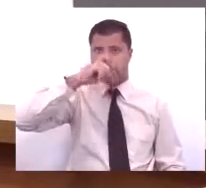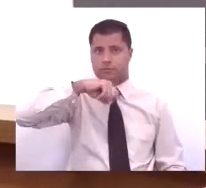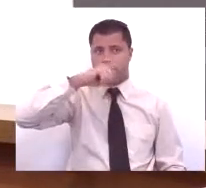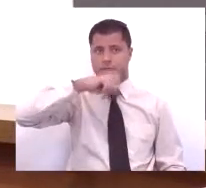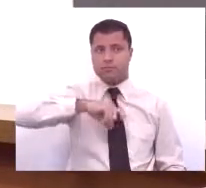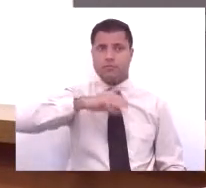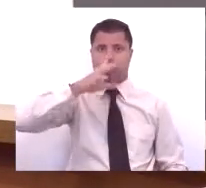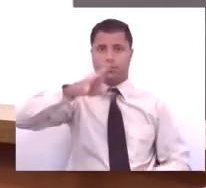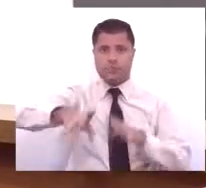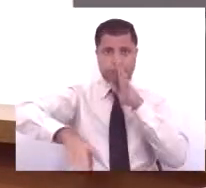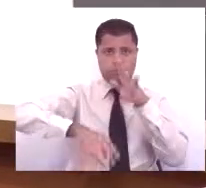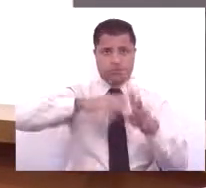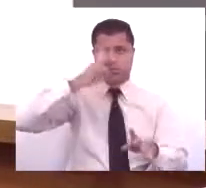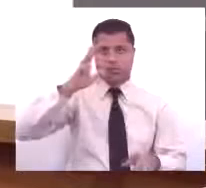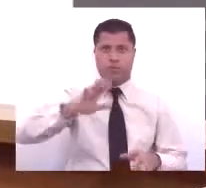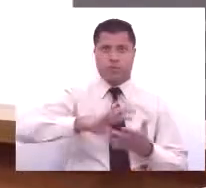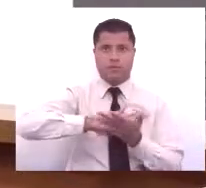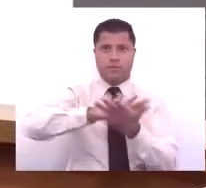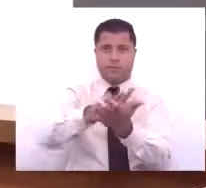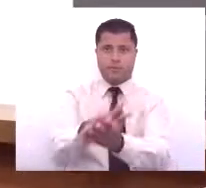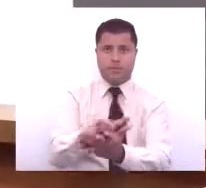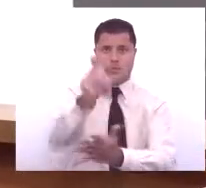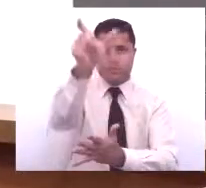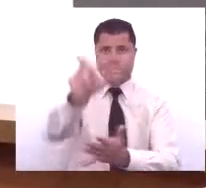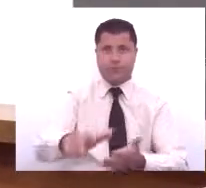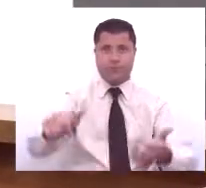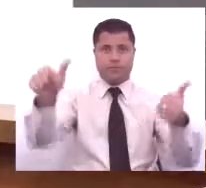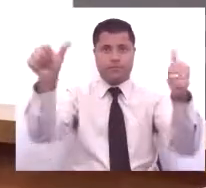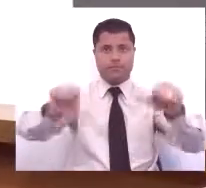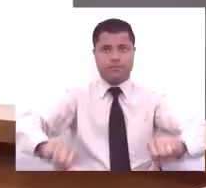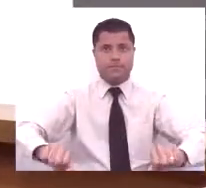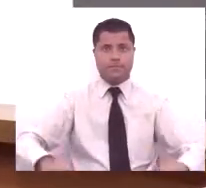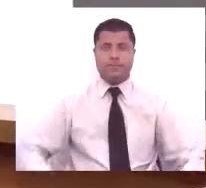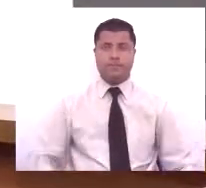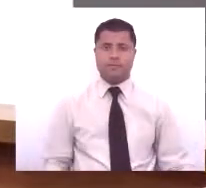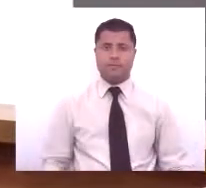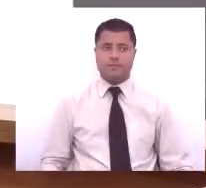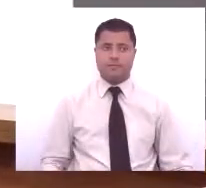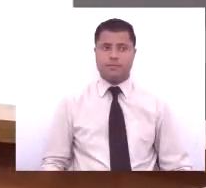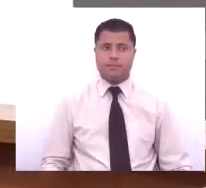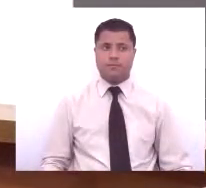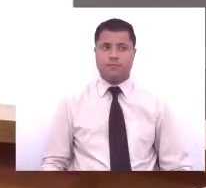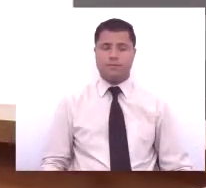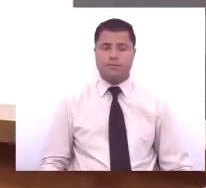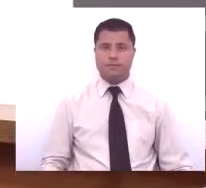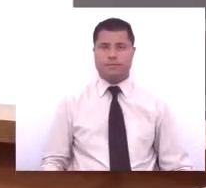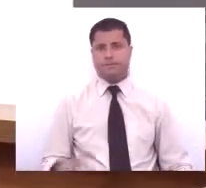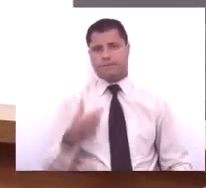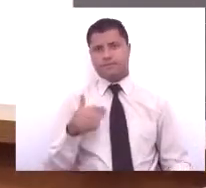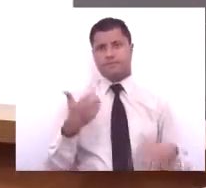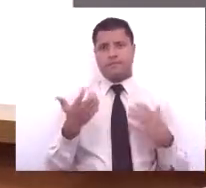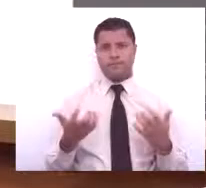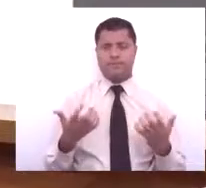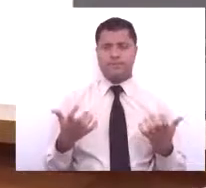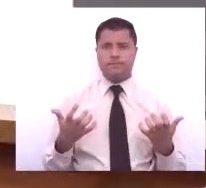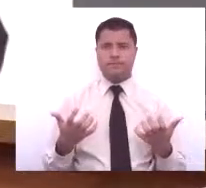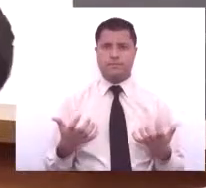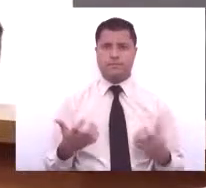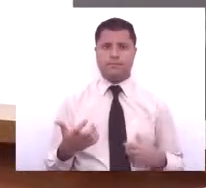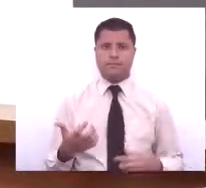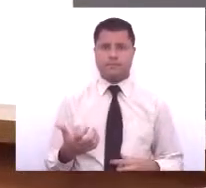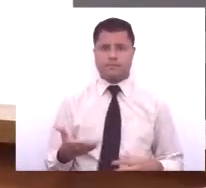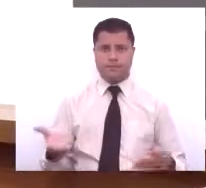forma perversa a reputação de vocês. Eu quero aqui, senhor presidente,